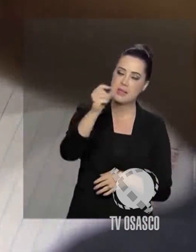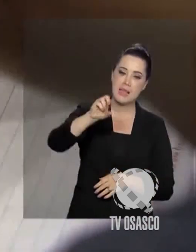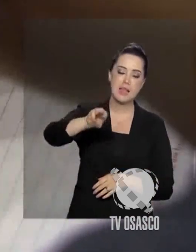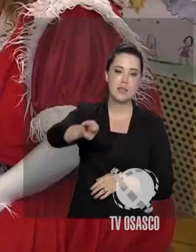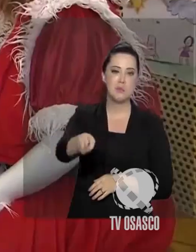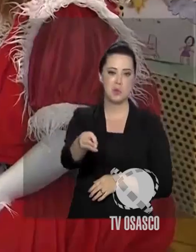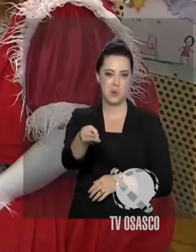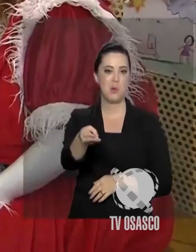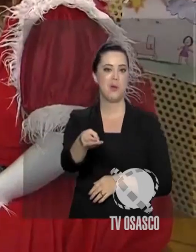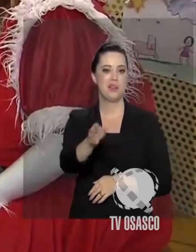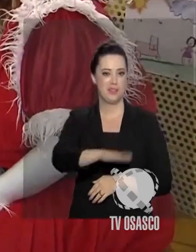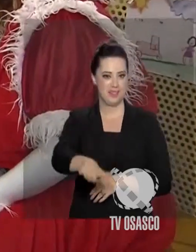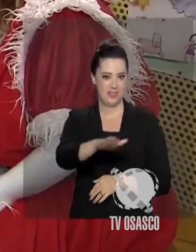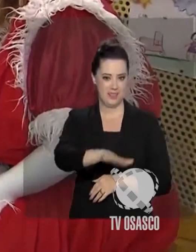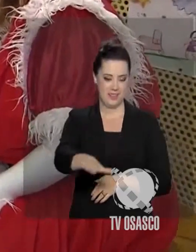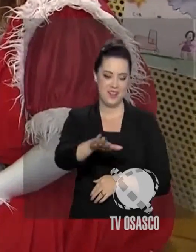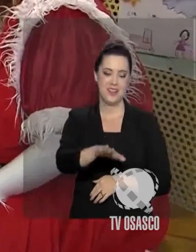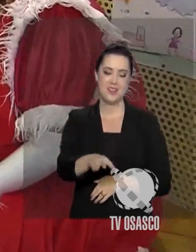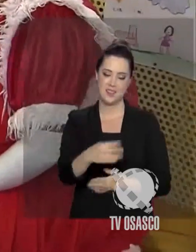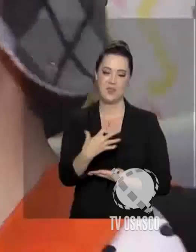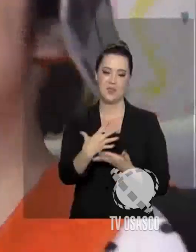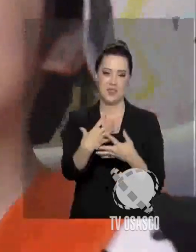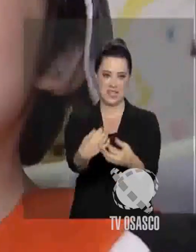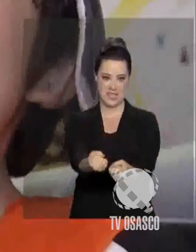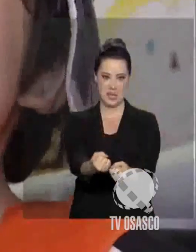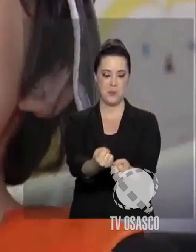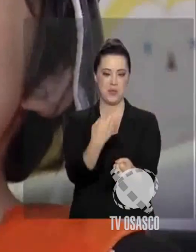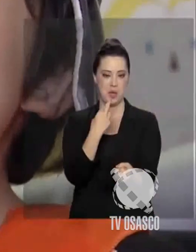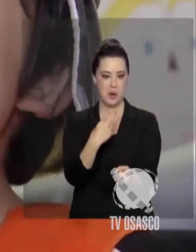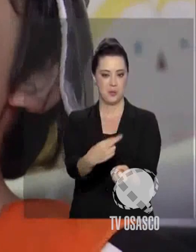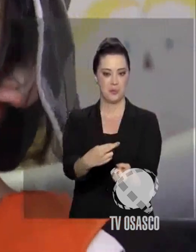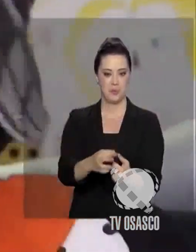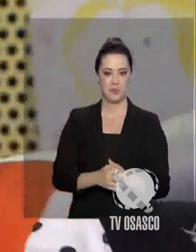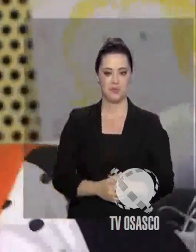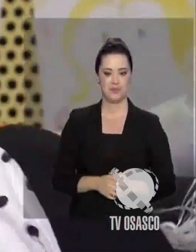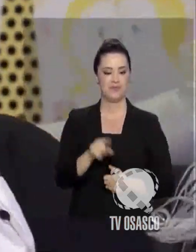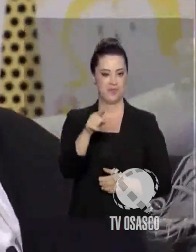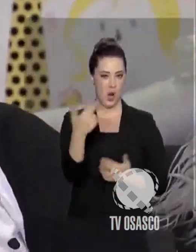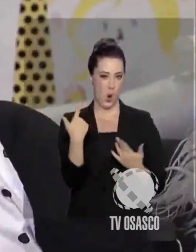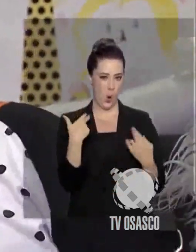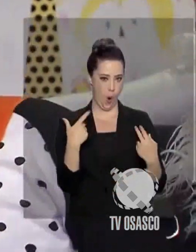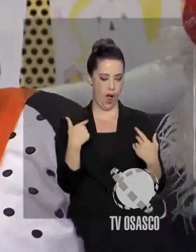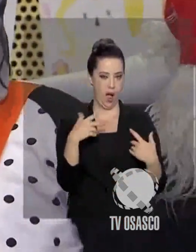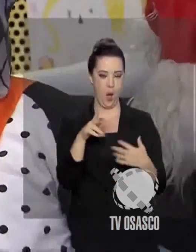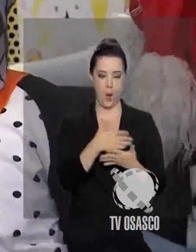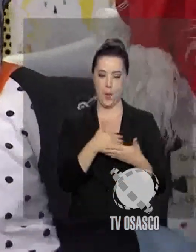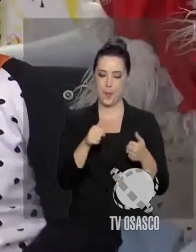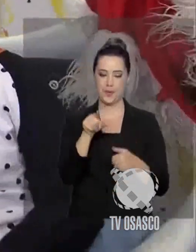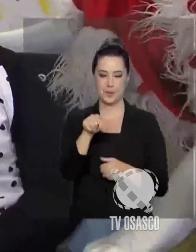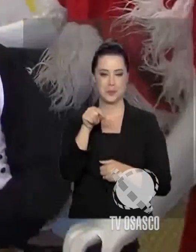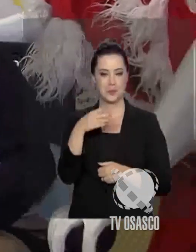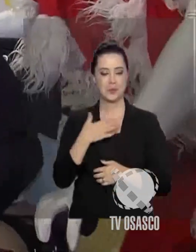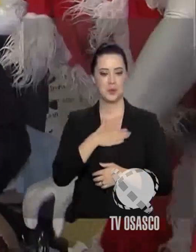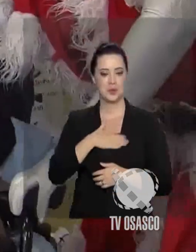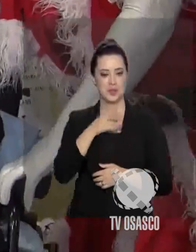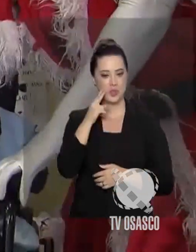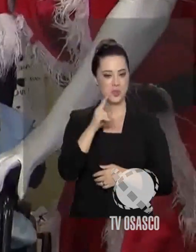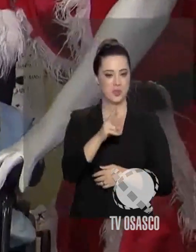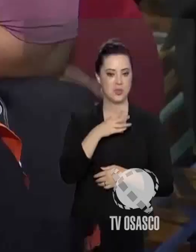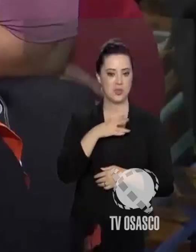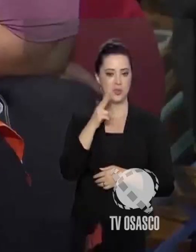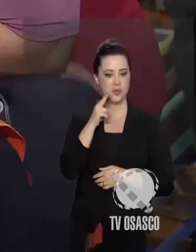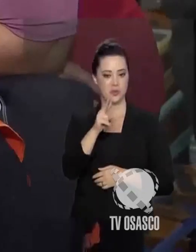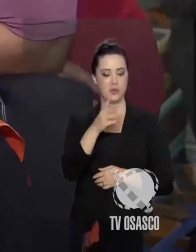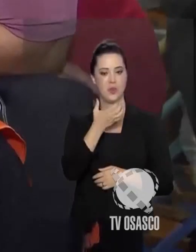receberam a resposta em forma de presente. Vestido como seu personagem favorito, Gustavo gostou de encontrar o Papai